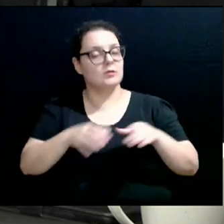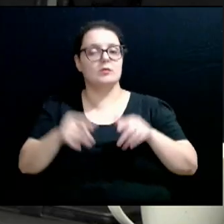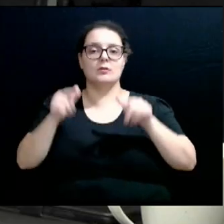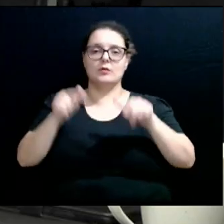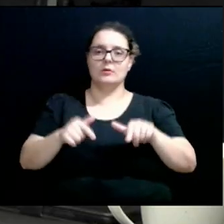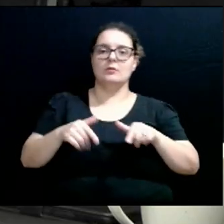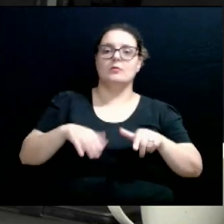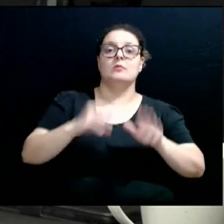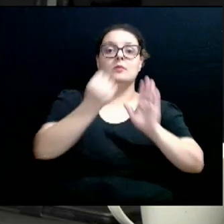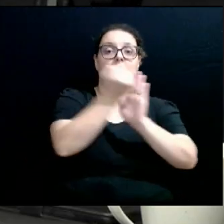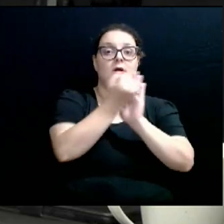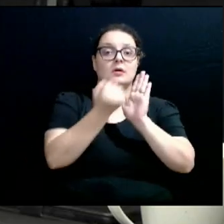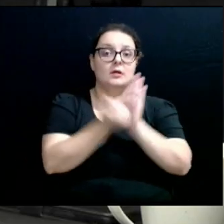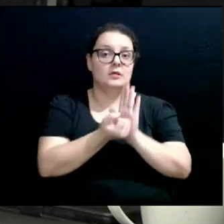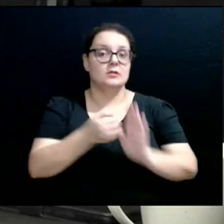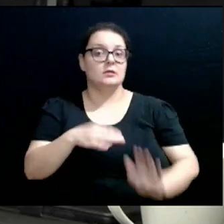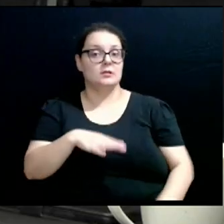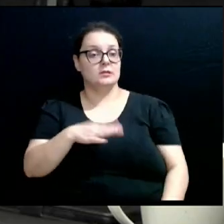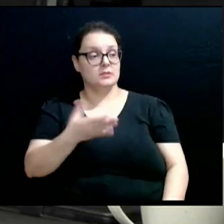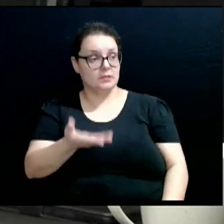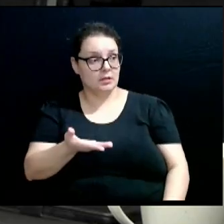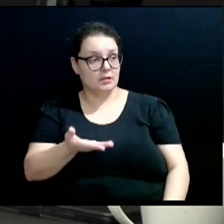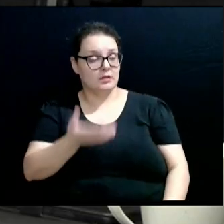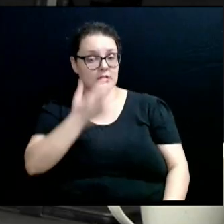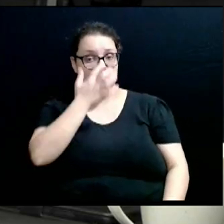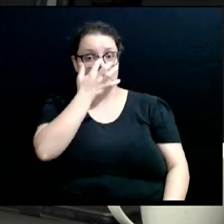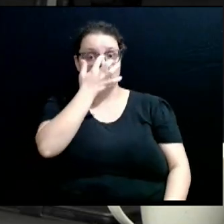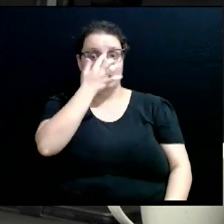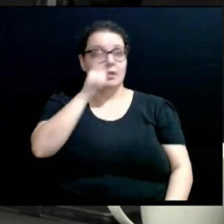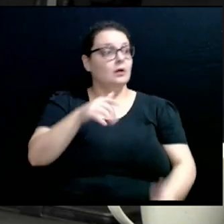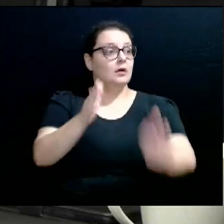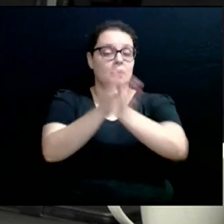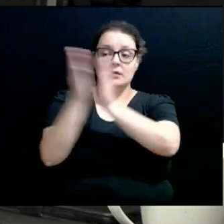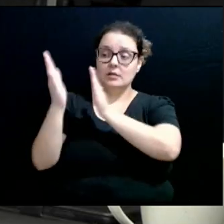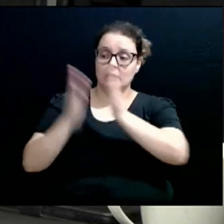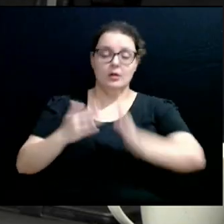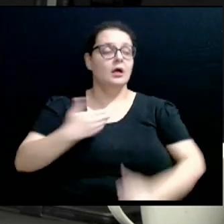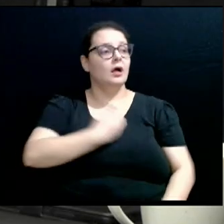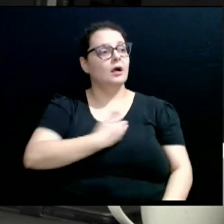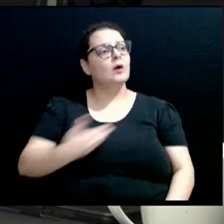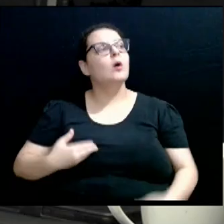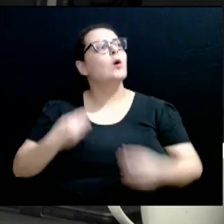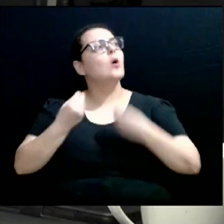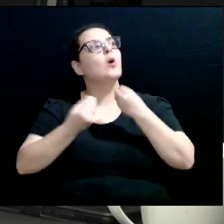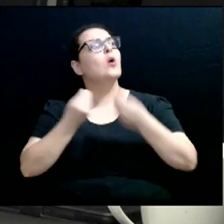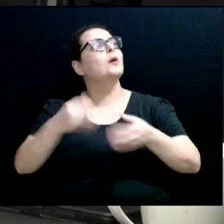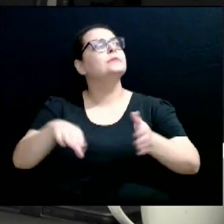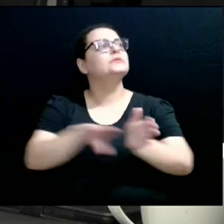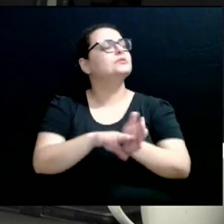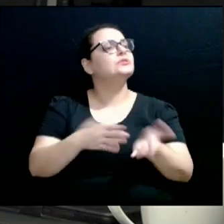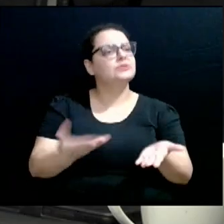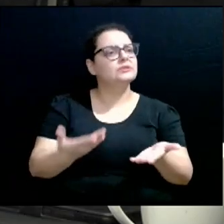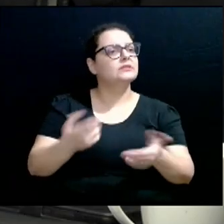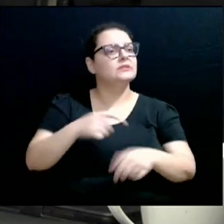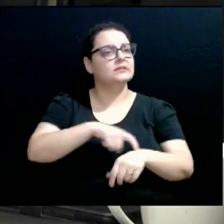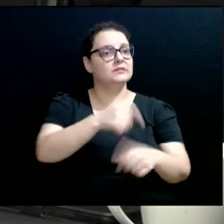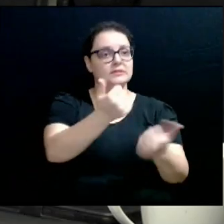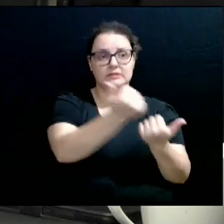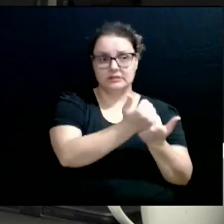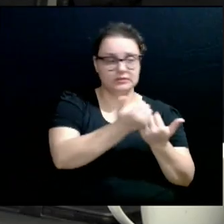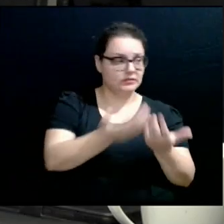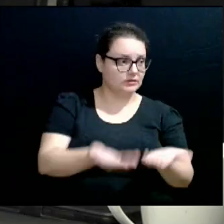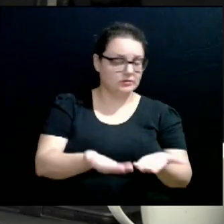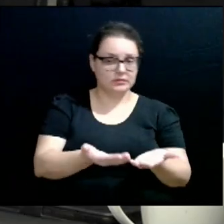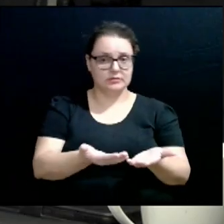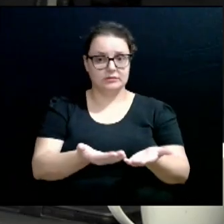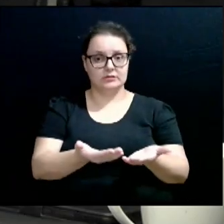da cidade, que são as bibliotecas públicas. Como é que foi chegar até esse cargo, né? Que caminhos te trouxeram